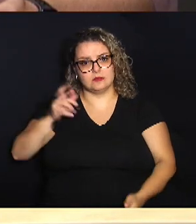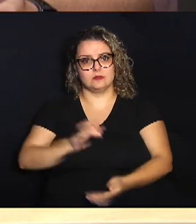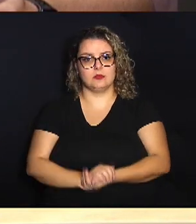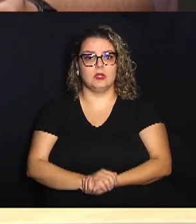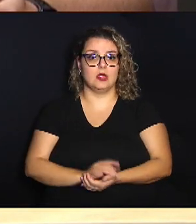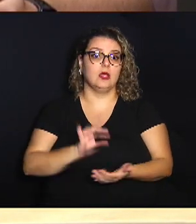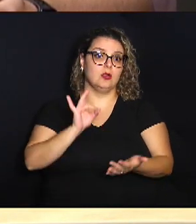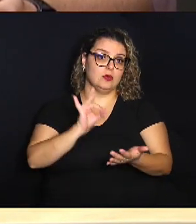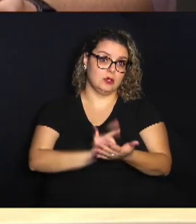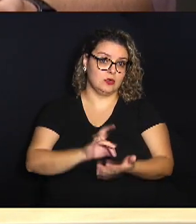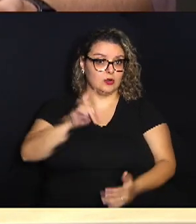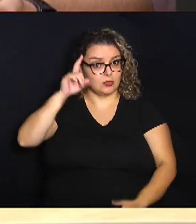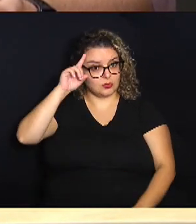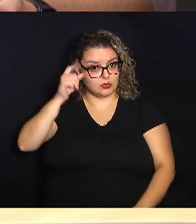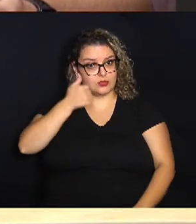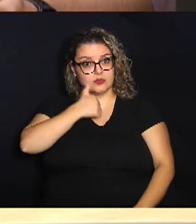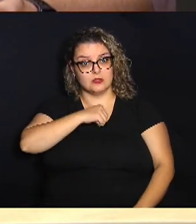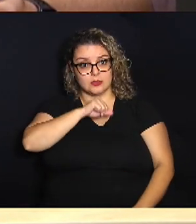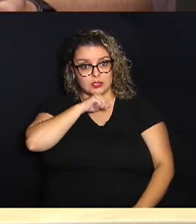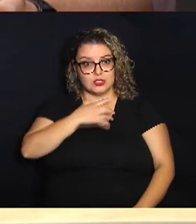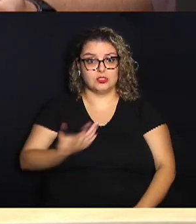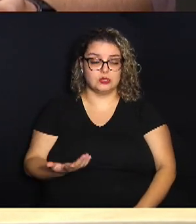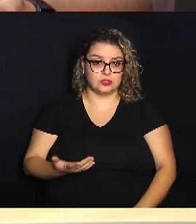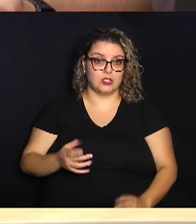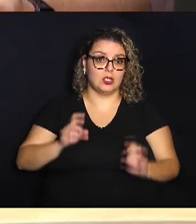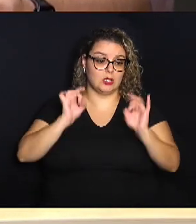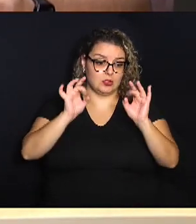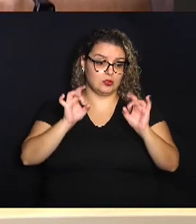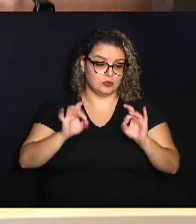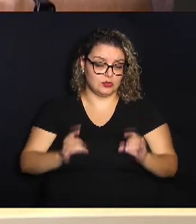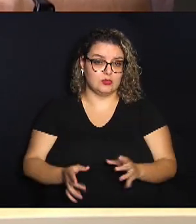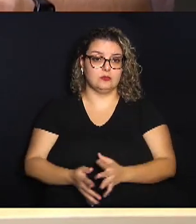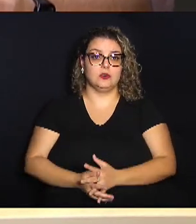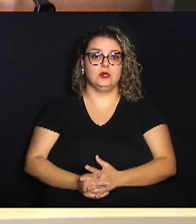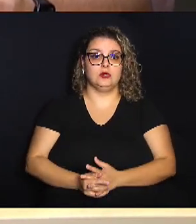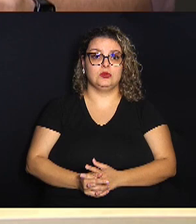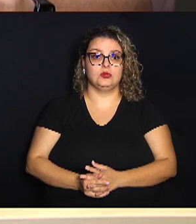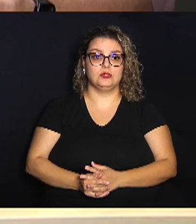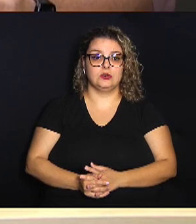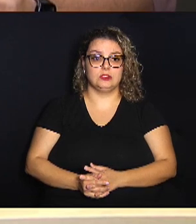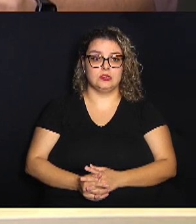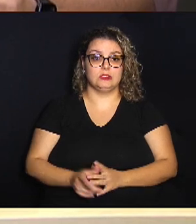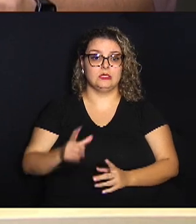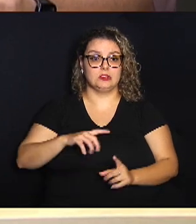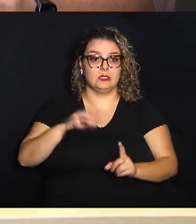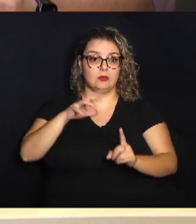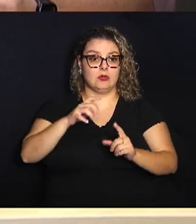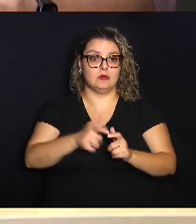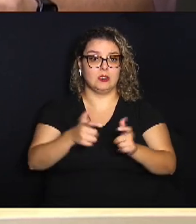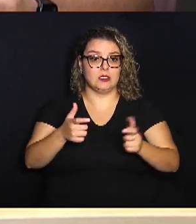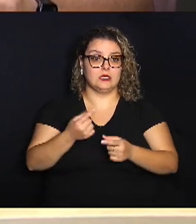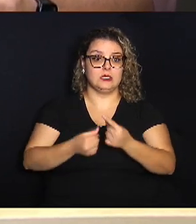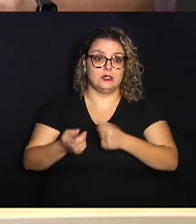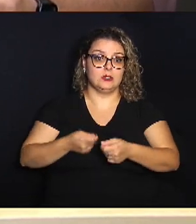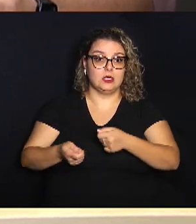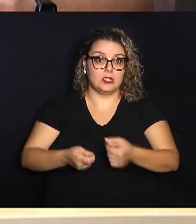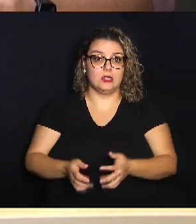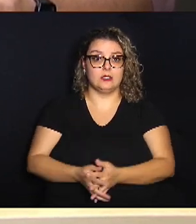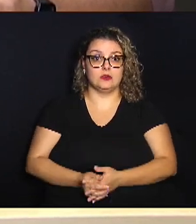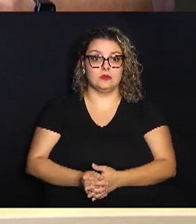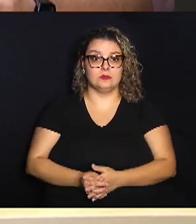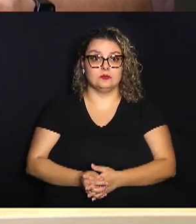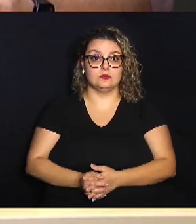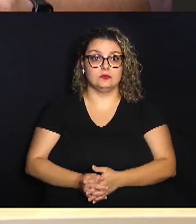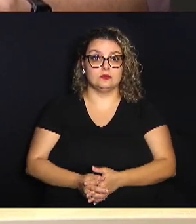Realmente, o Dia das Mães é uma data especial, né? Tem um impacto grande na economia. Essa é